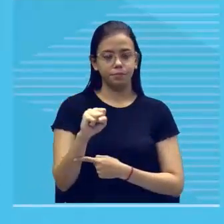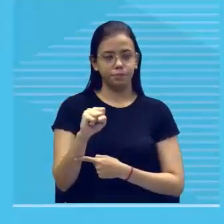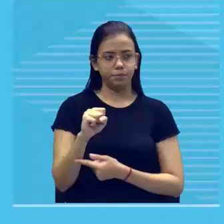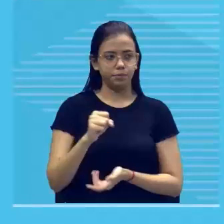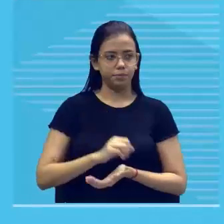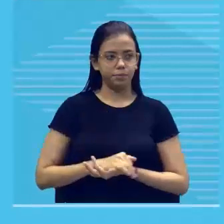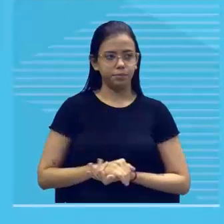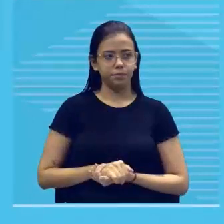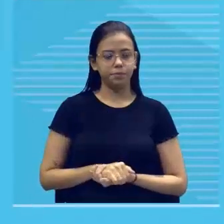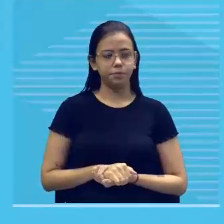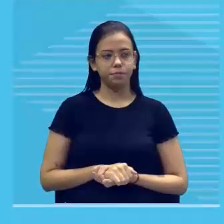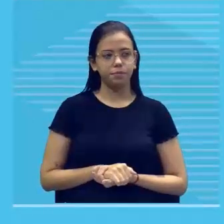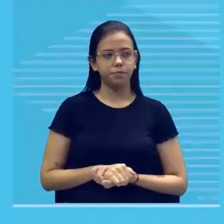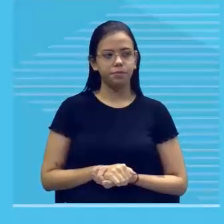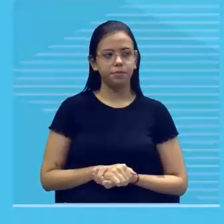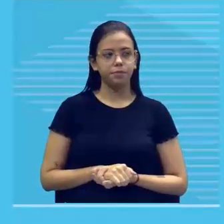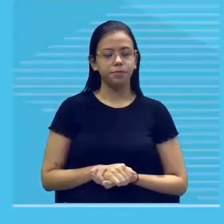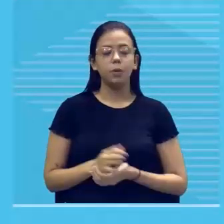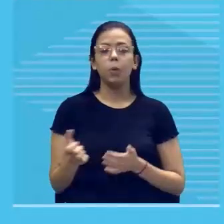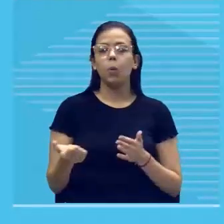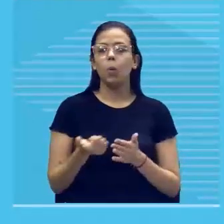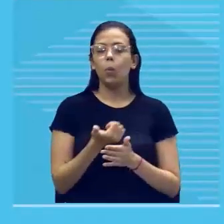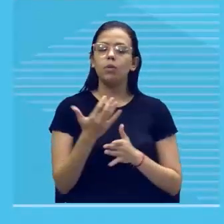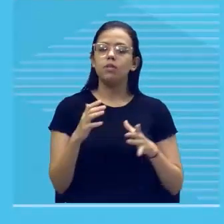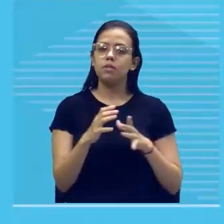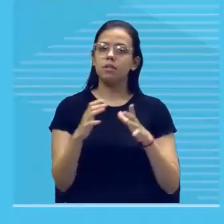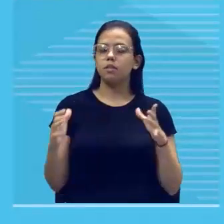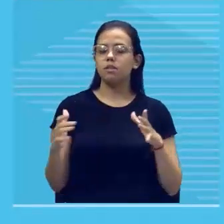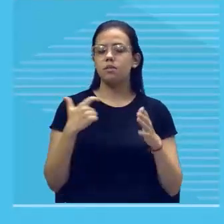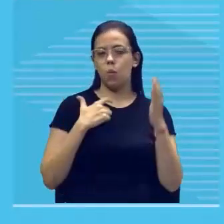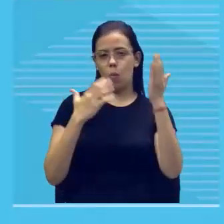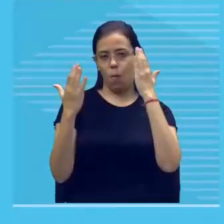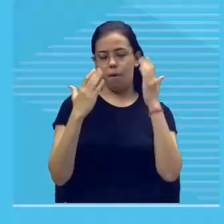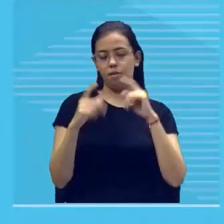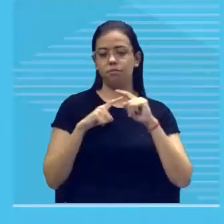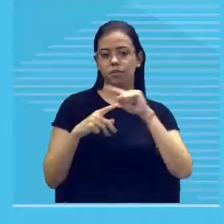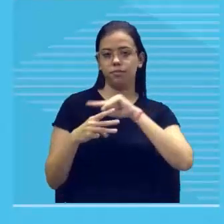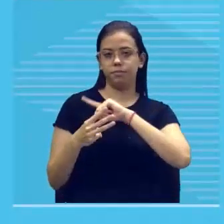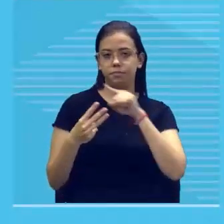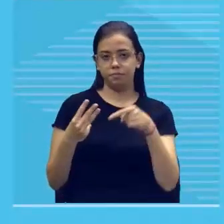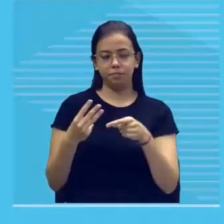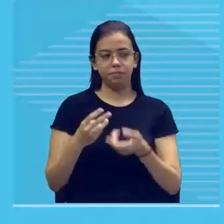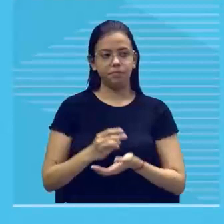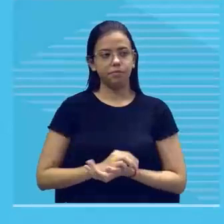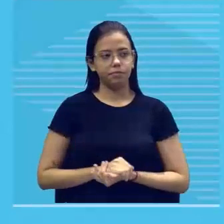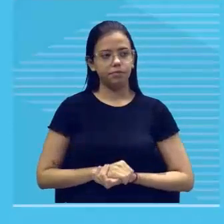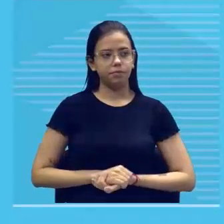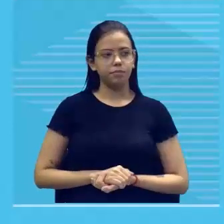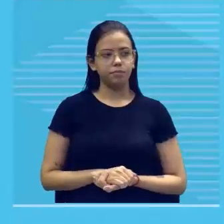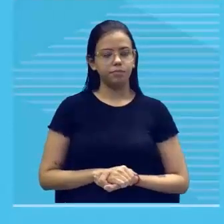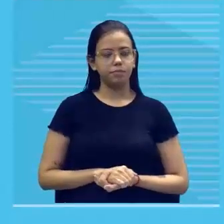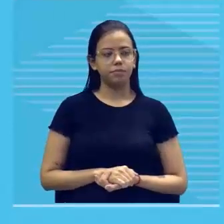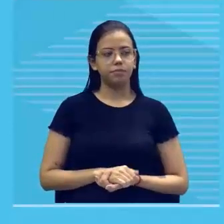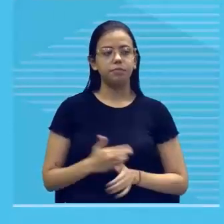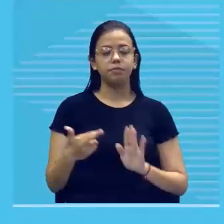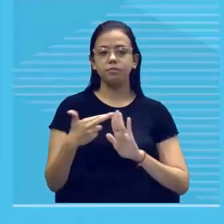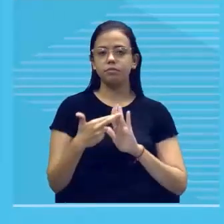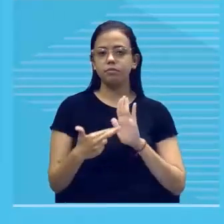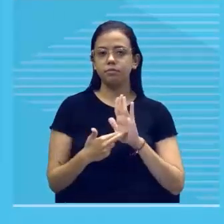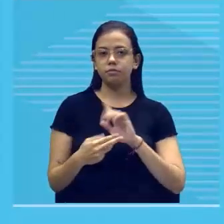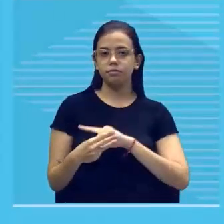olha Quantas grandezas eu estou comparando três grandezas né e regra de três